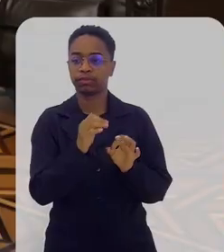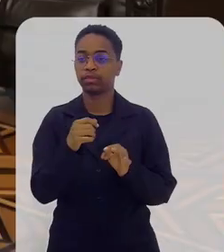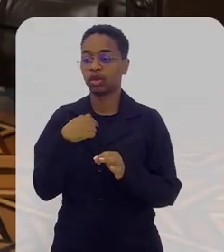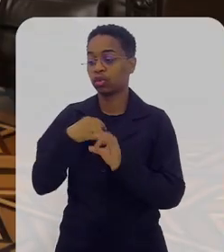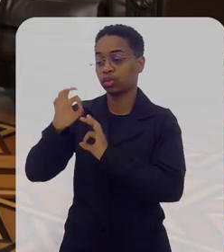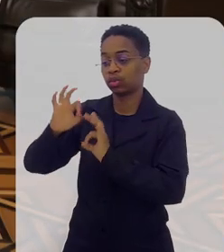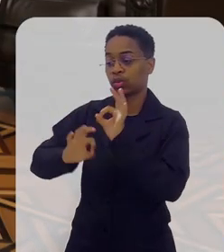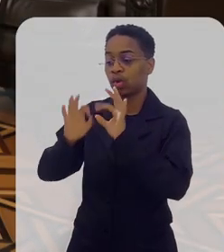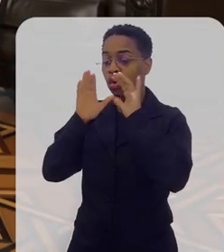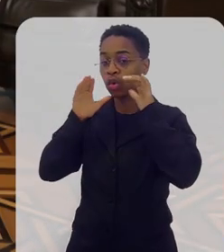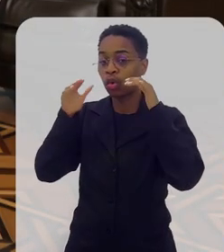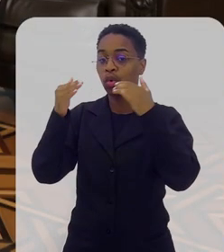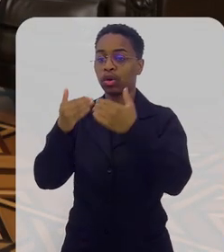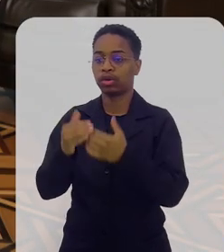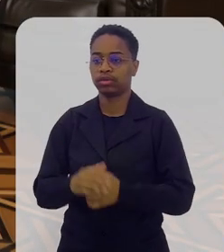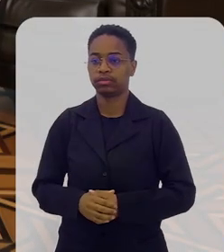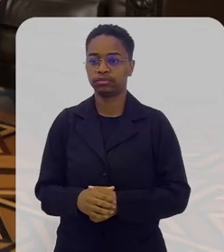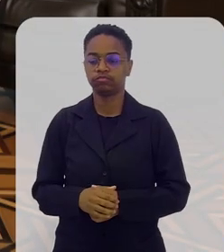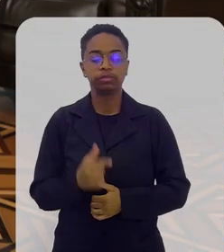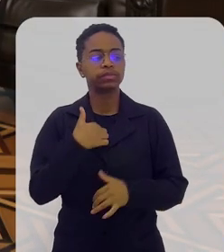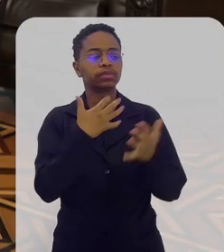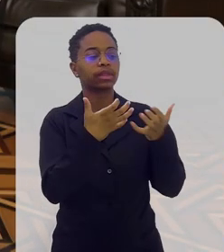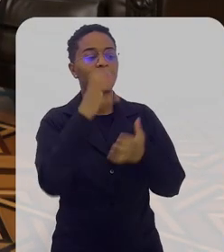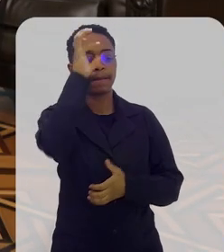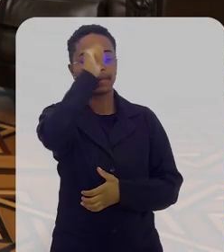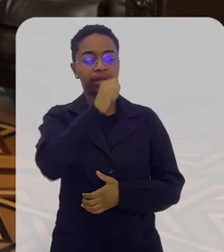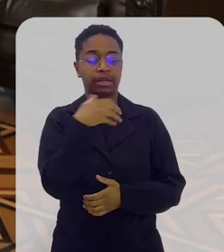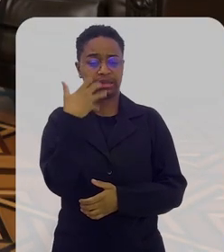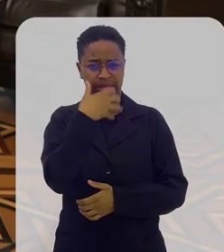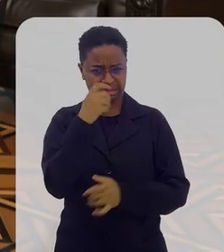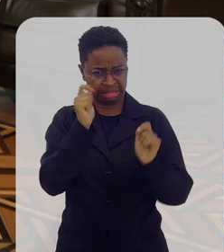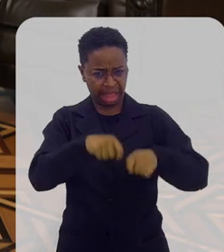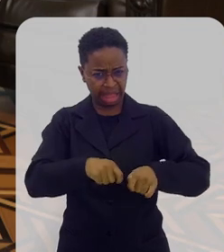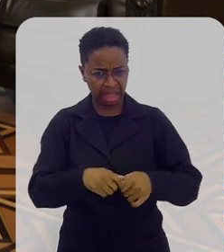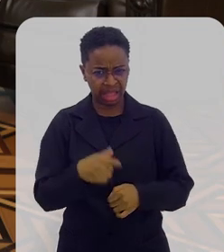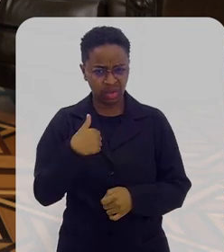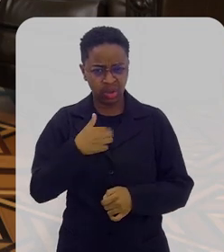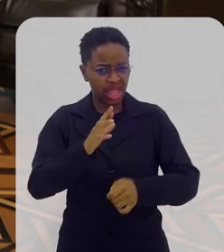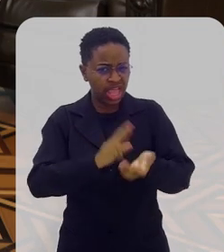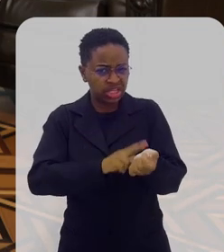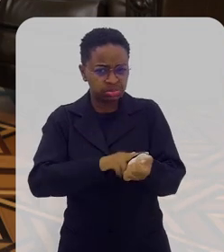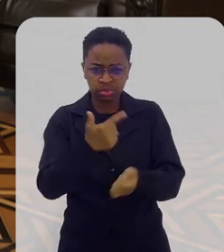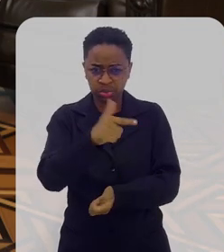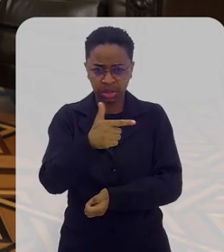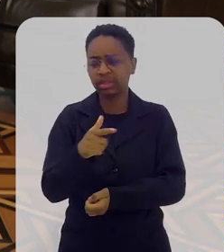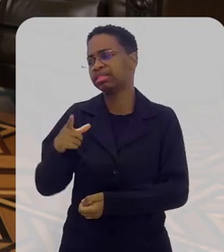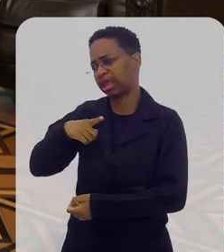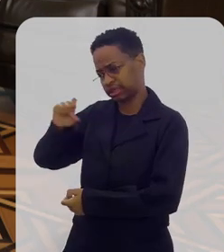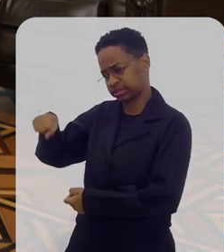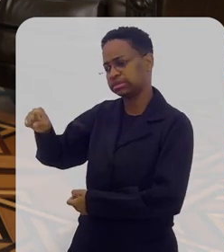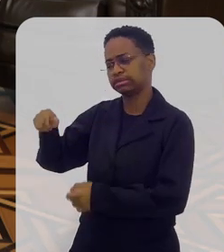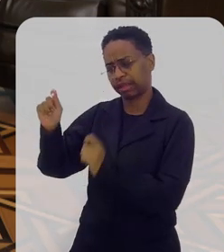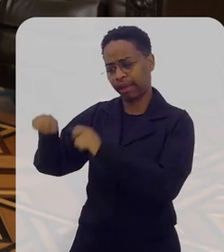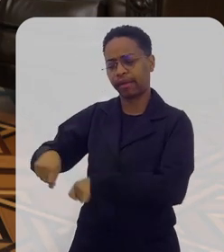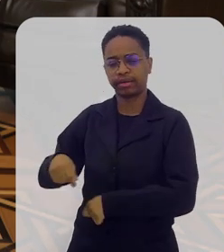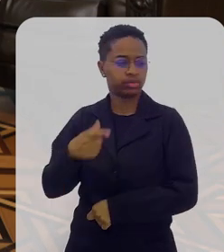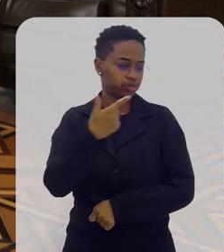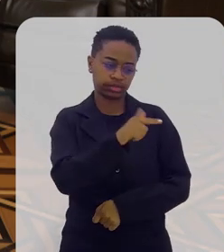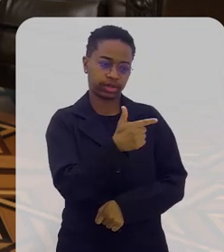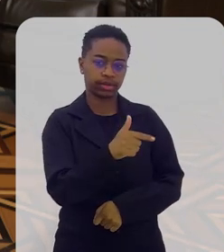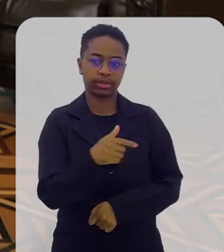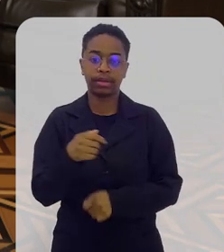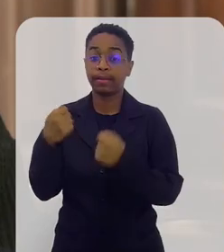eu tenho um jeito, eu gostaria de aprender a cantar. É mesmo? Não tenho ritmo. É, tem? Não tem. É mesmo? É engraçado. Bate